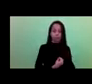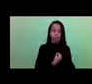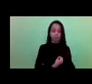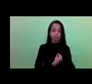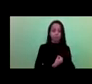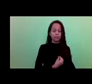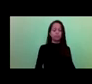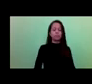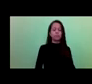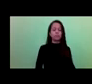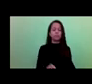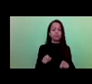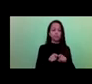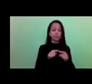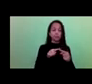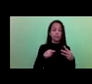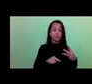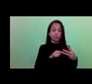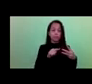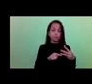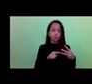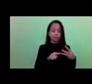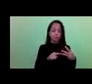Um terceiro aspecto que eu chamo a atenção